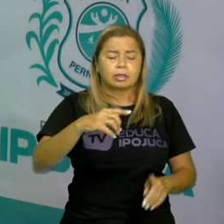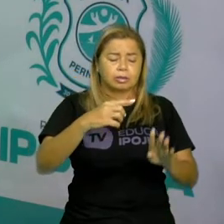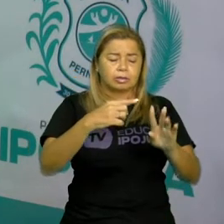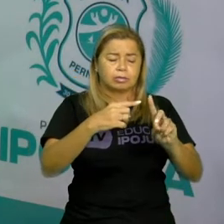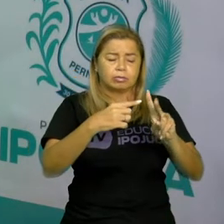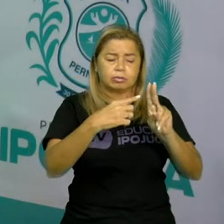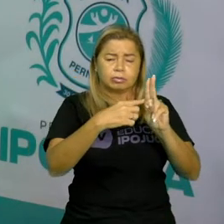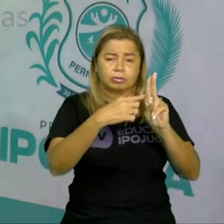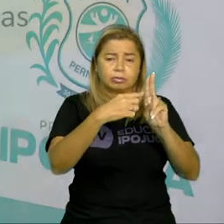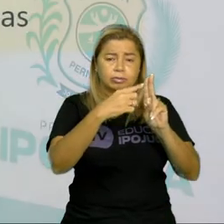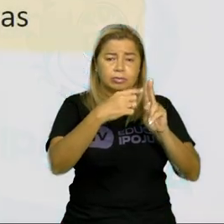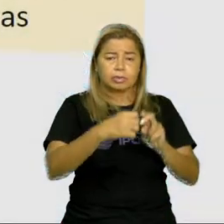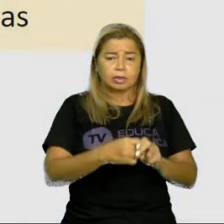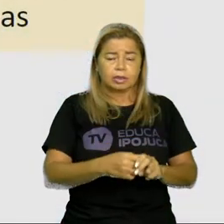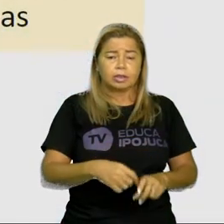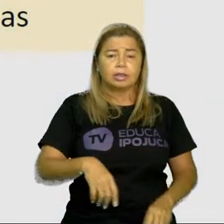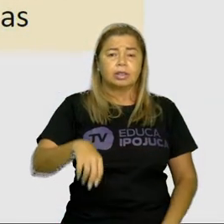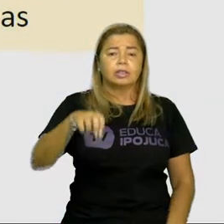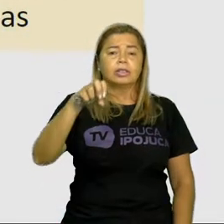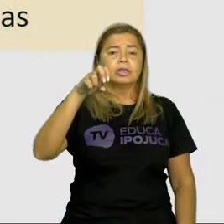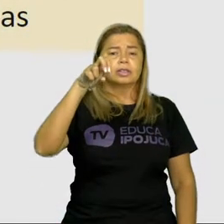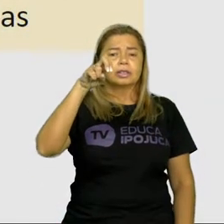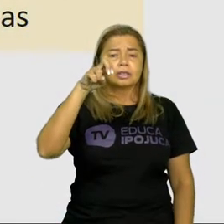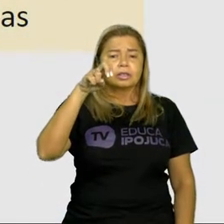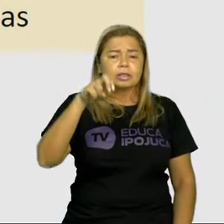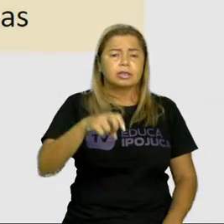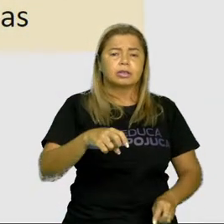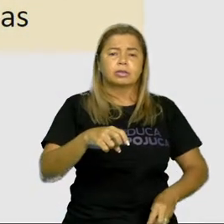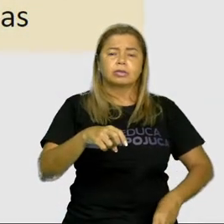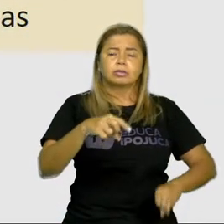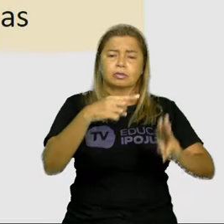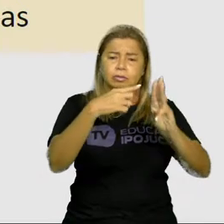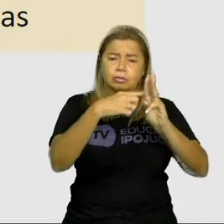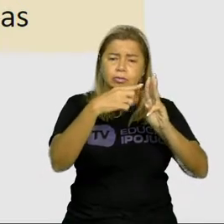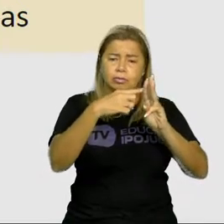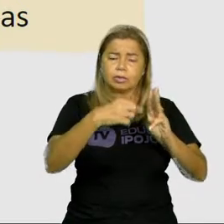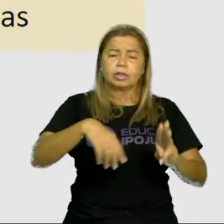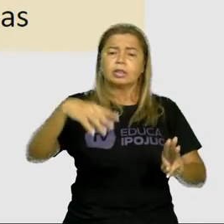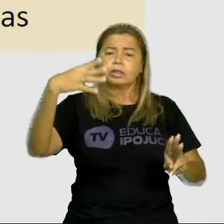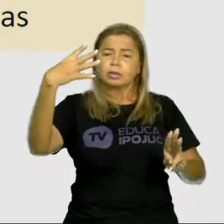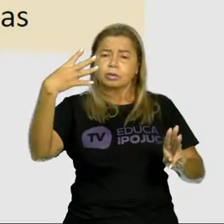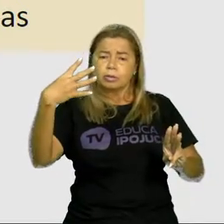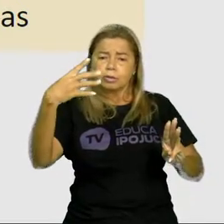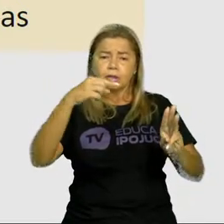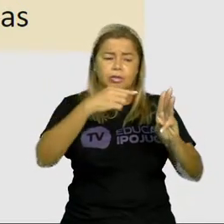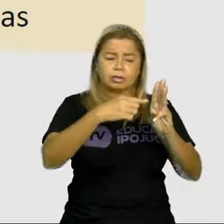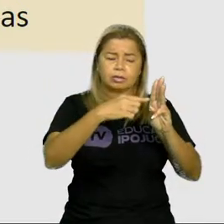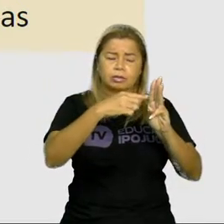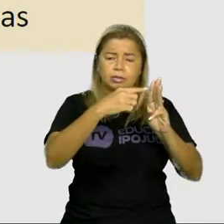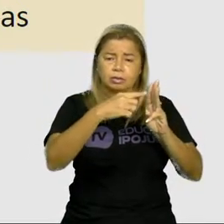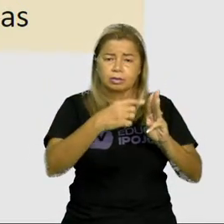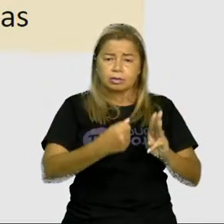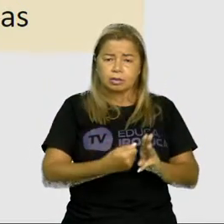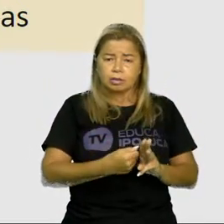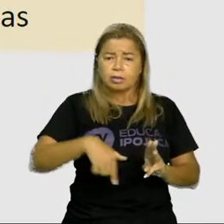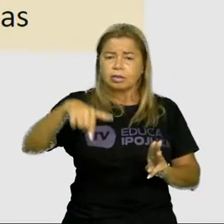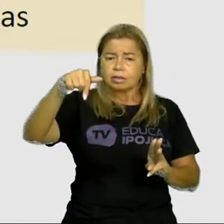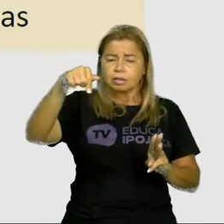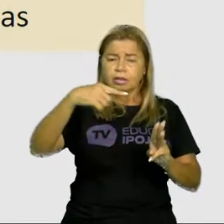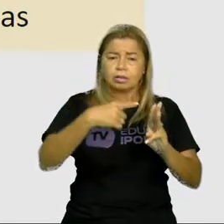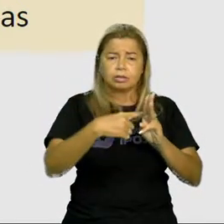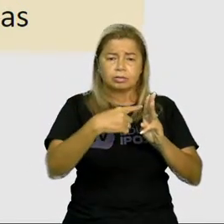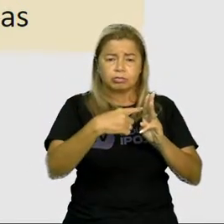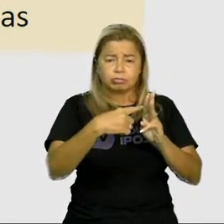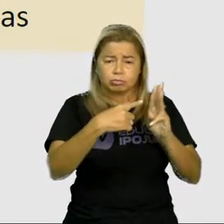Letra B, 5 unidades de centenas mais 4 centenas mais 7 unidades. Também